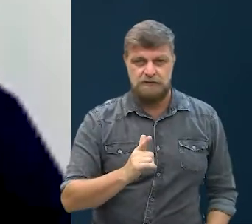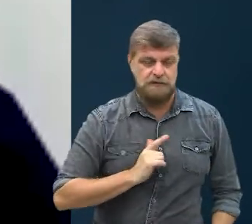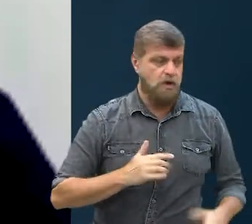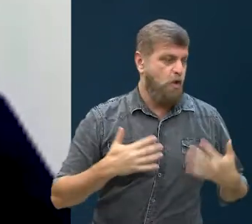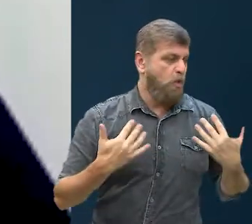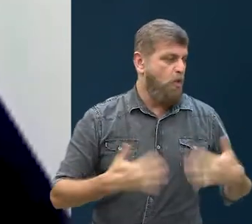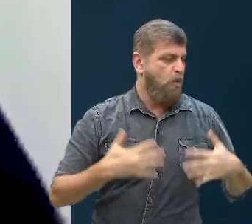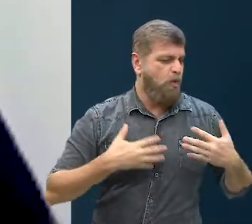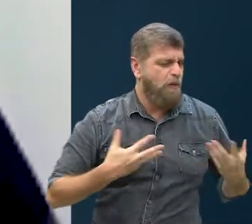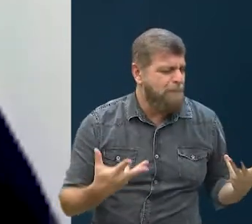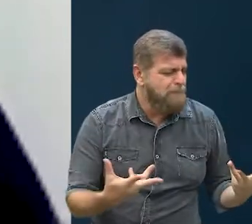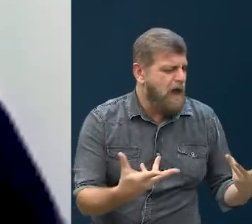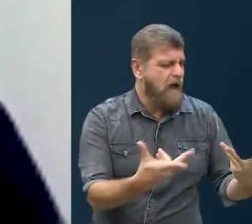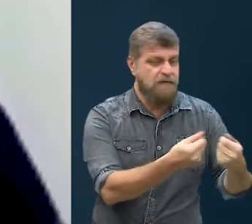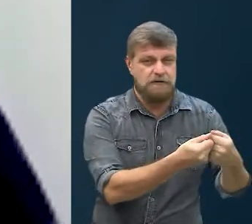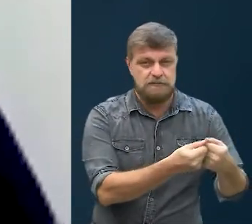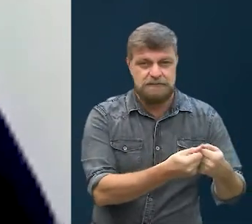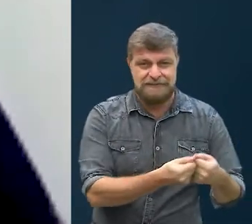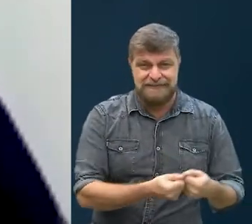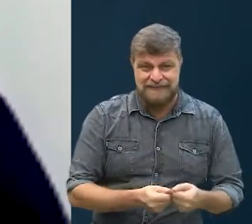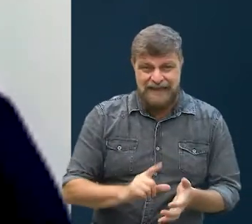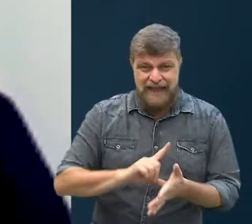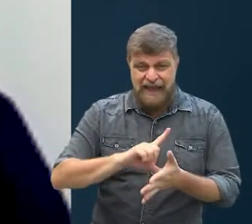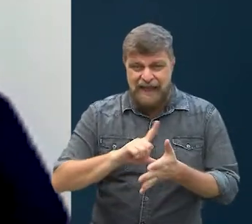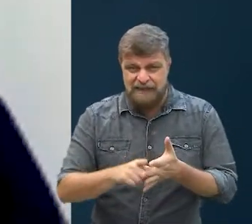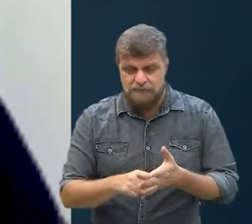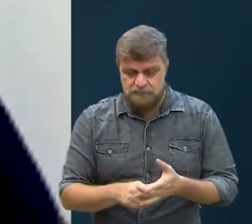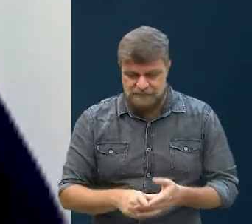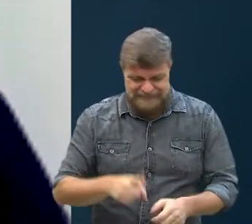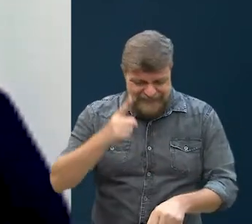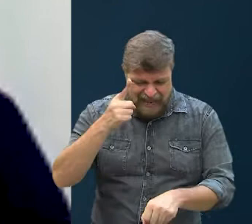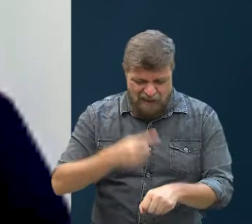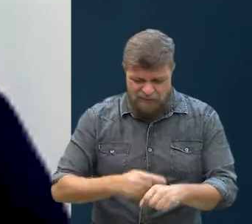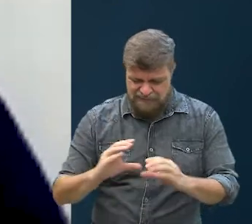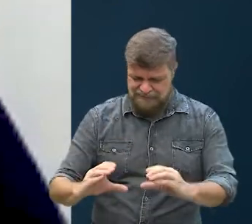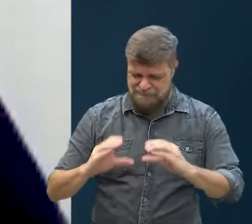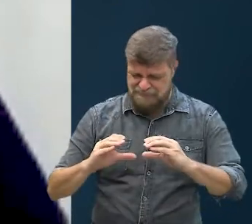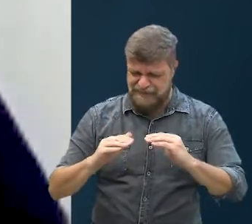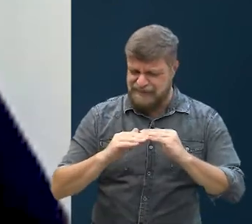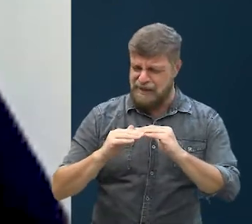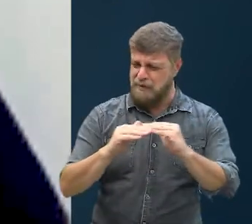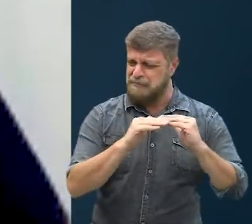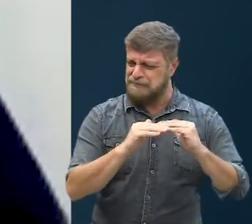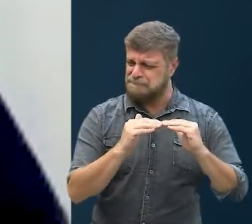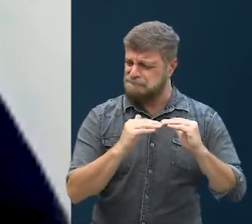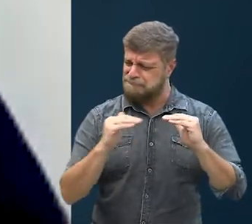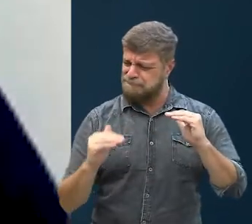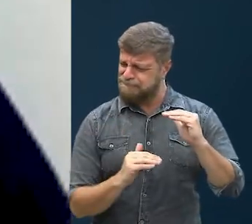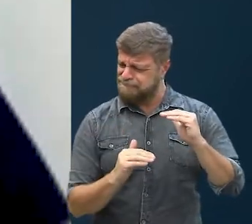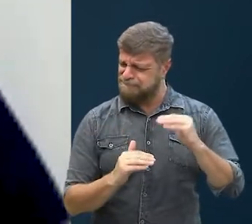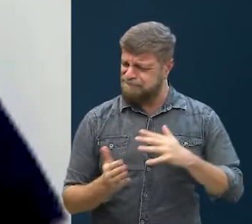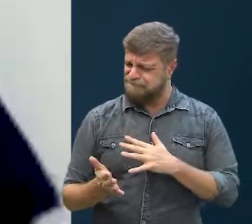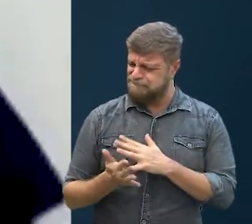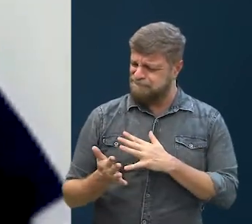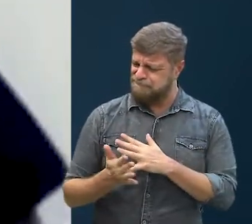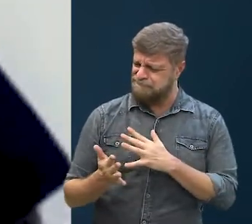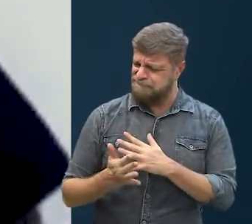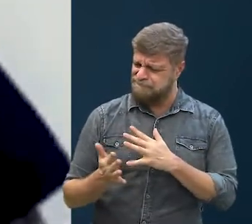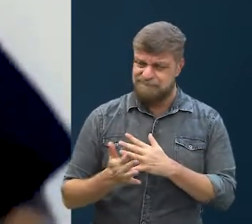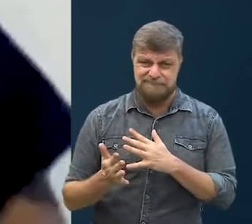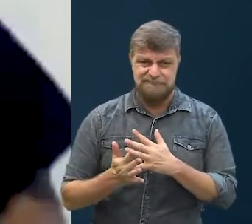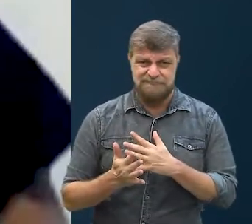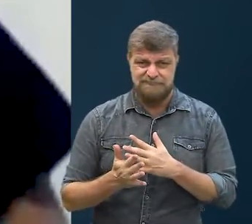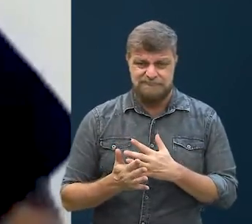ser assim maravilhosas, mas intangíveis no sentido de manter aquele padrão para atender o consumidor sempre,